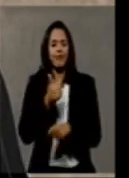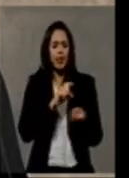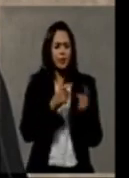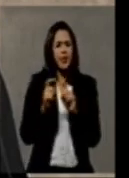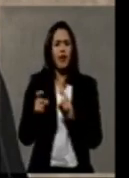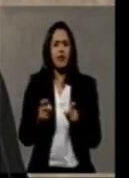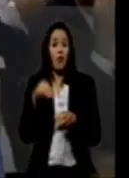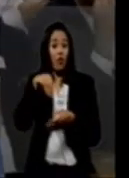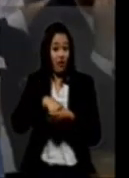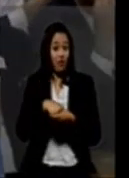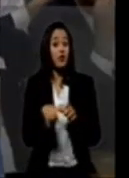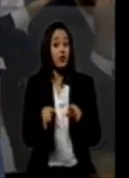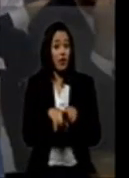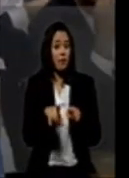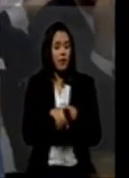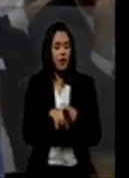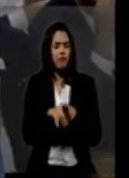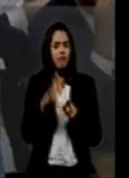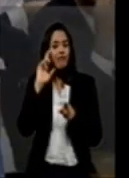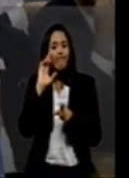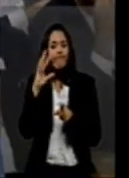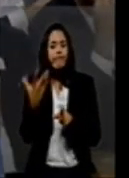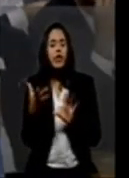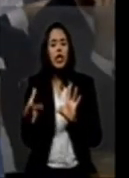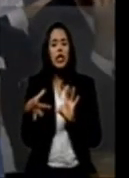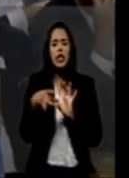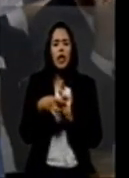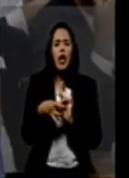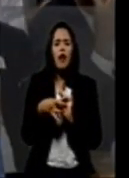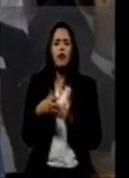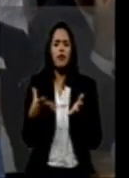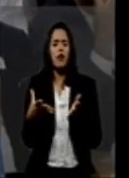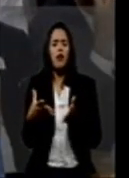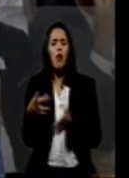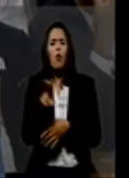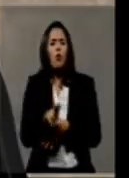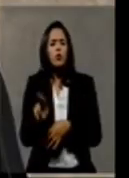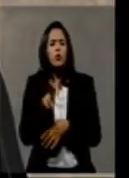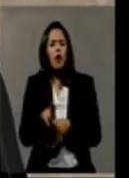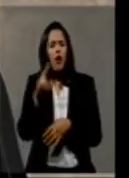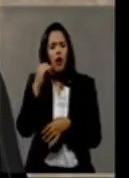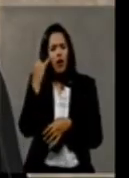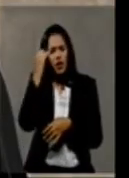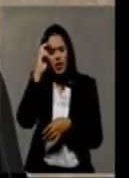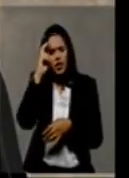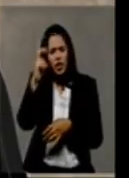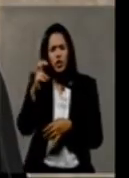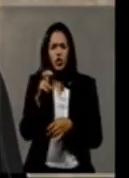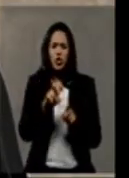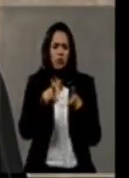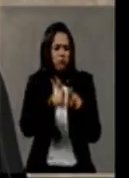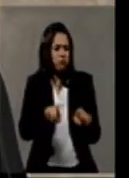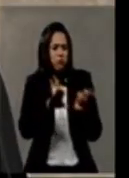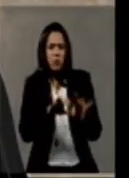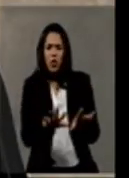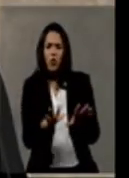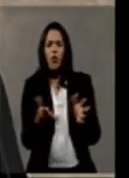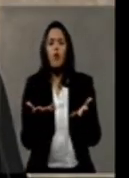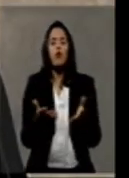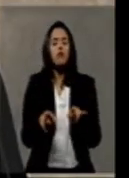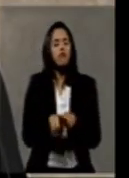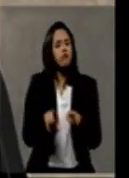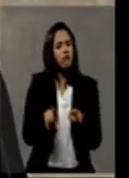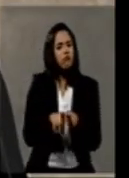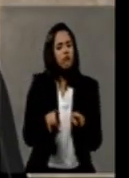soluções ligadas à automação e ao uso da inteligência artificial e em políticas inter institucional mais